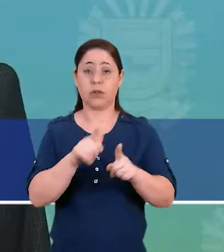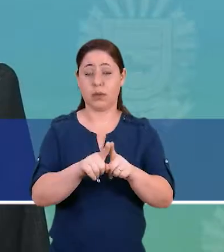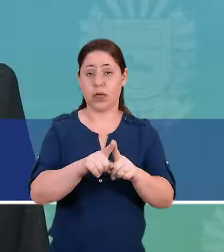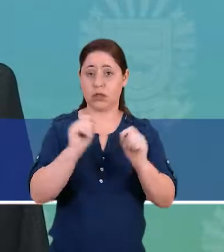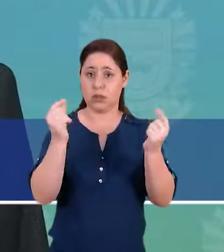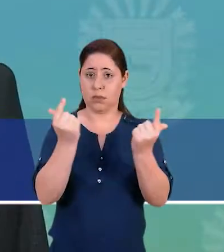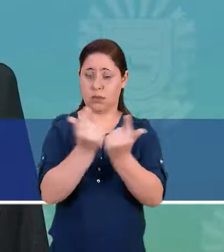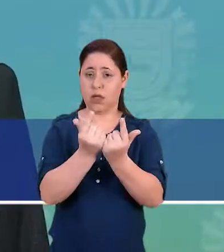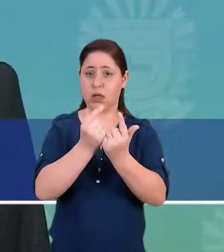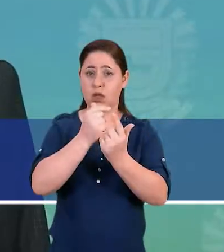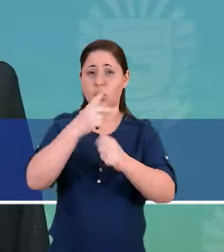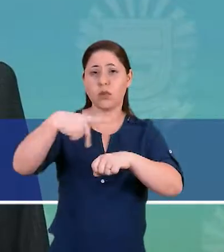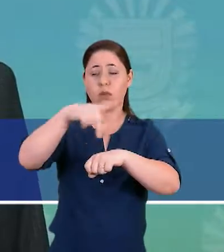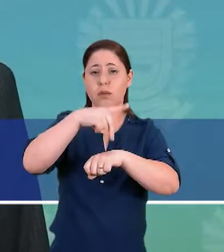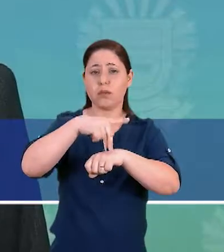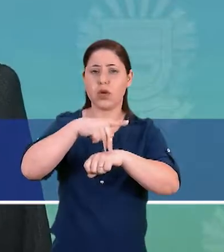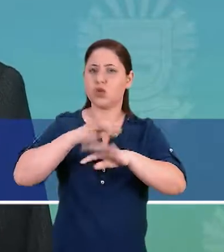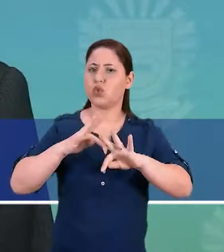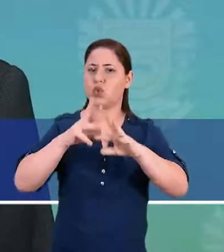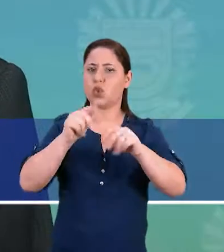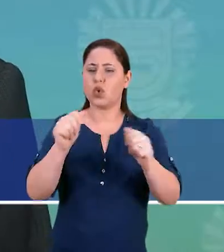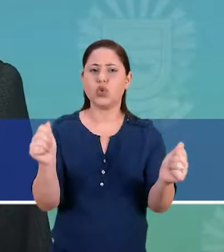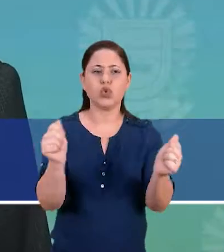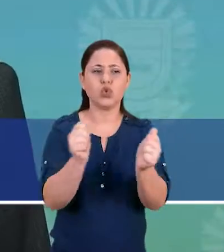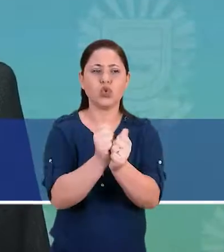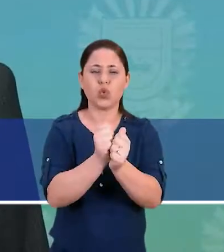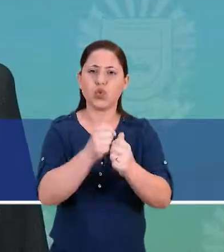do Brasil se mobilizam em relação a isso,